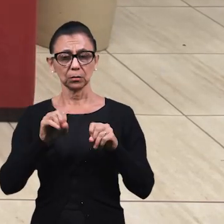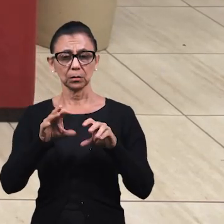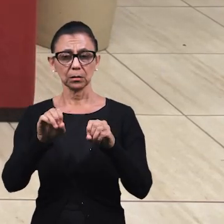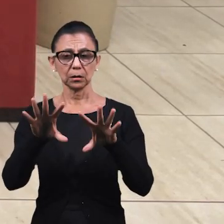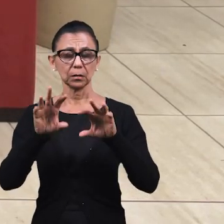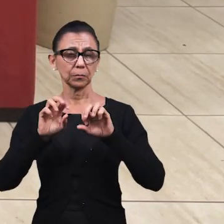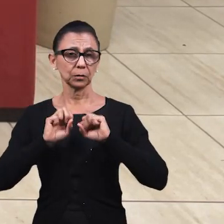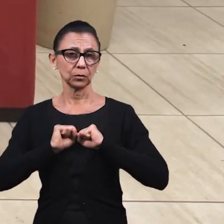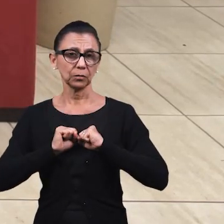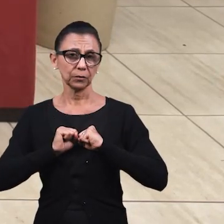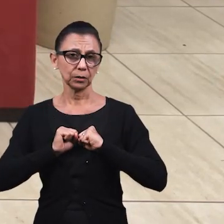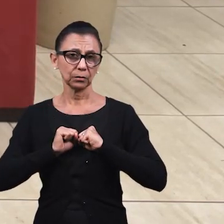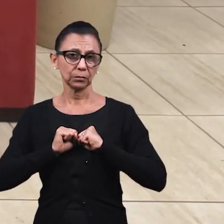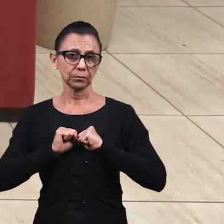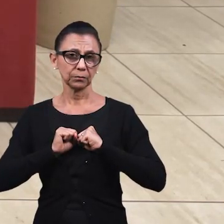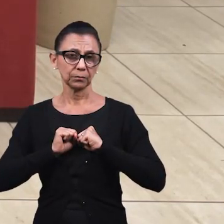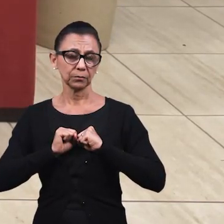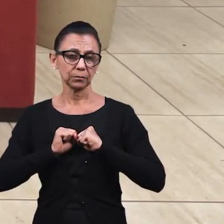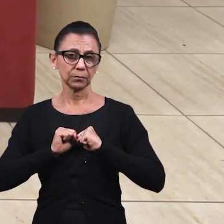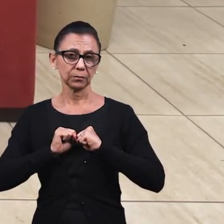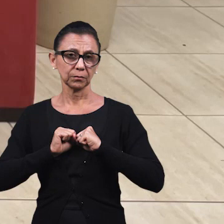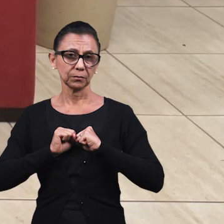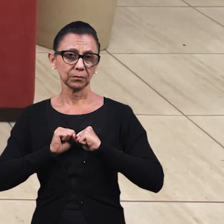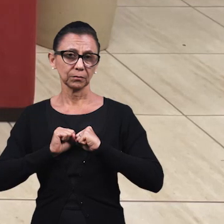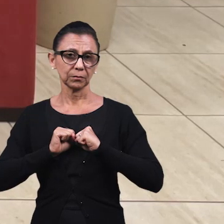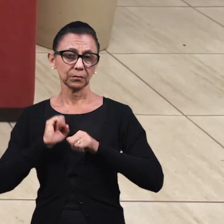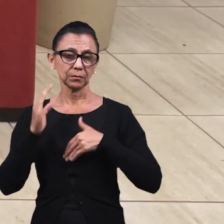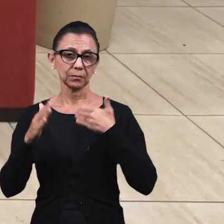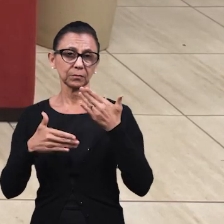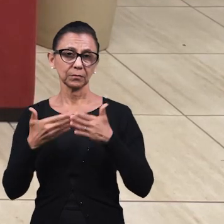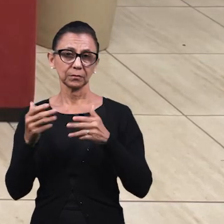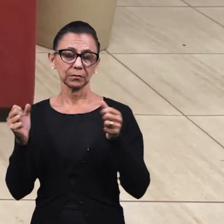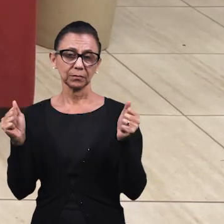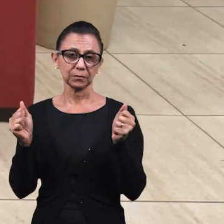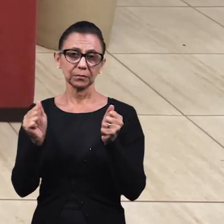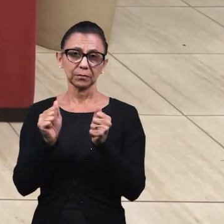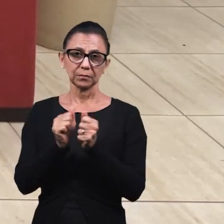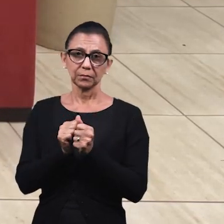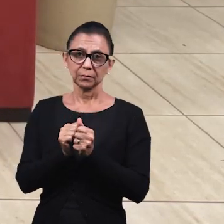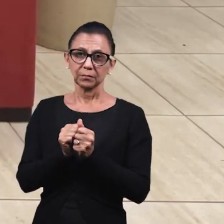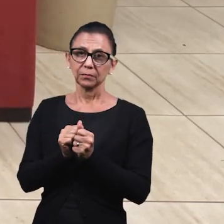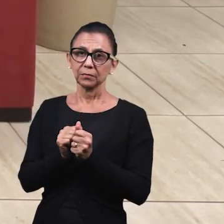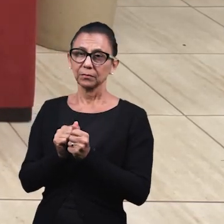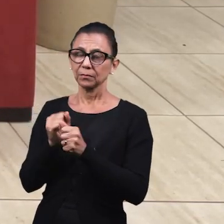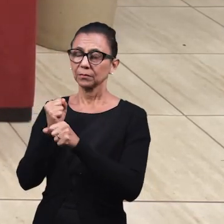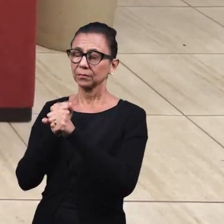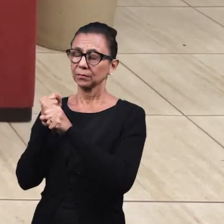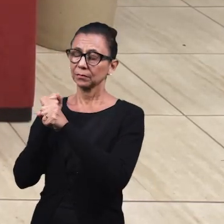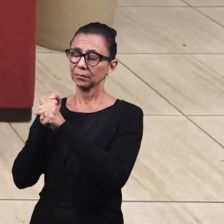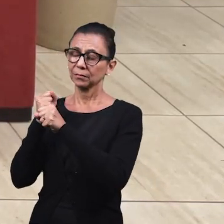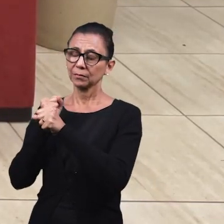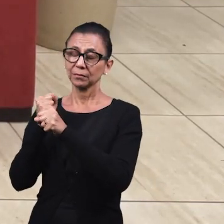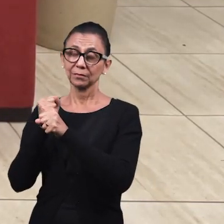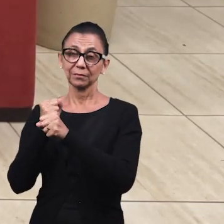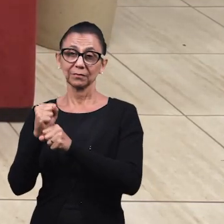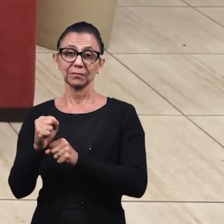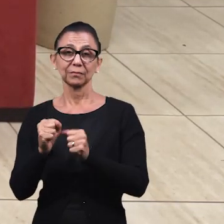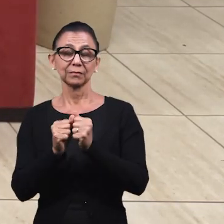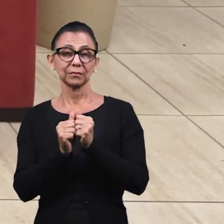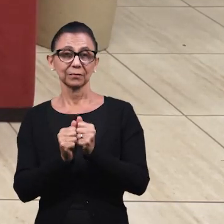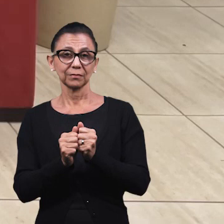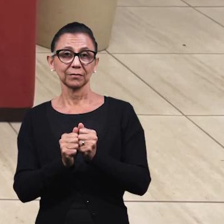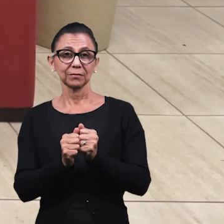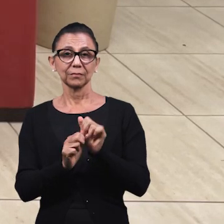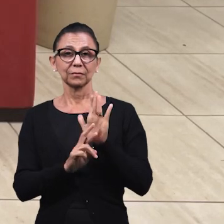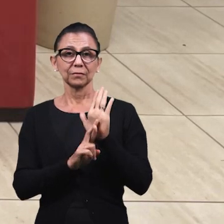no coração não vai sair. E a grande alegria de estar junto ao nosso amigo de longa data, pastor Walter, amém,